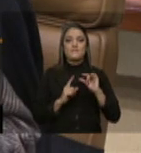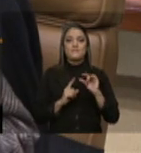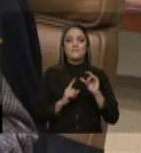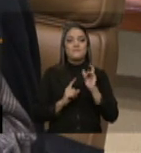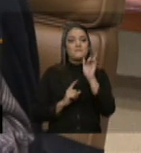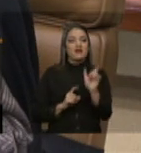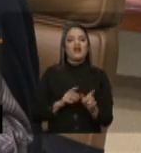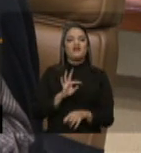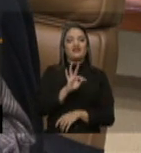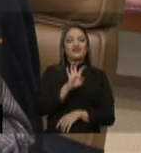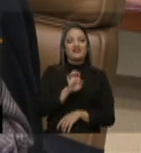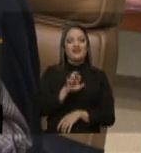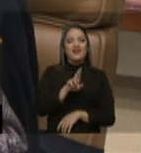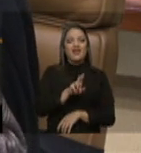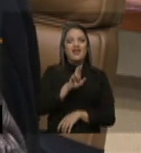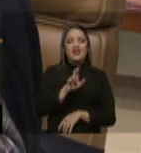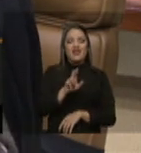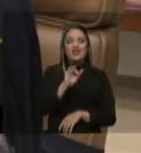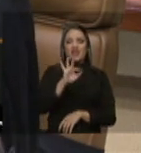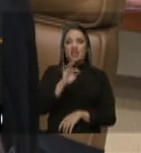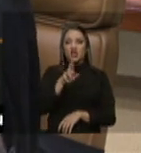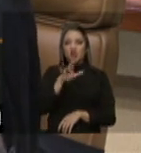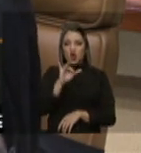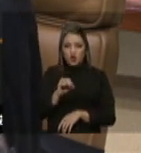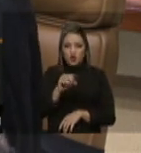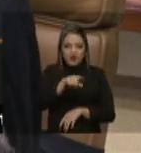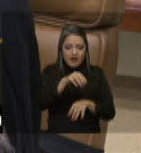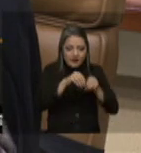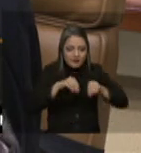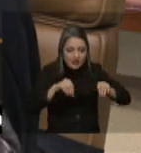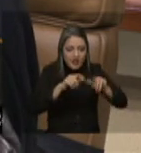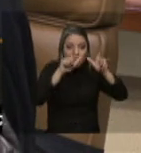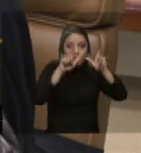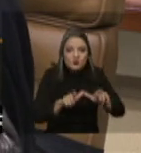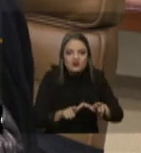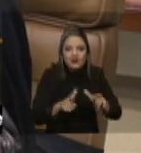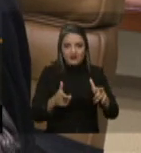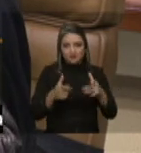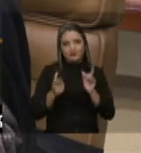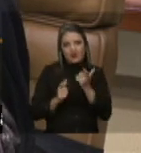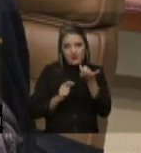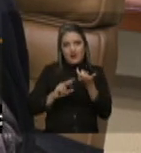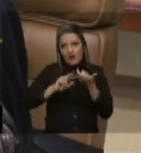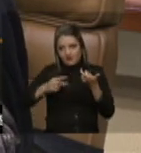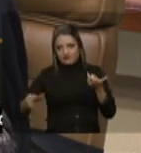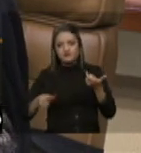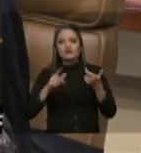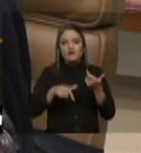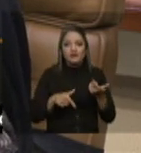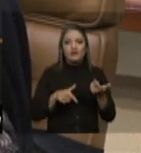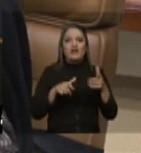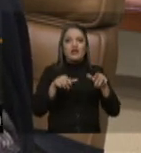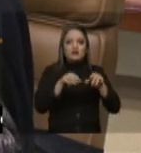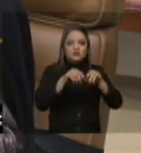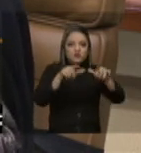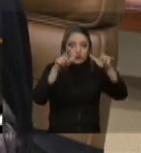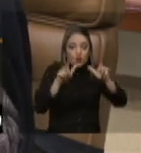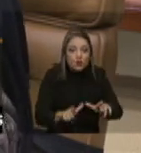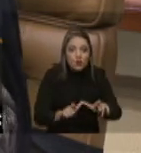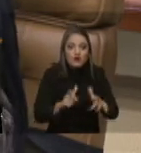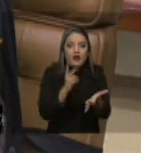território no sentido do terror eu excluo outras a ideia de soberania não veio de terra vem de território no sentido